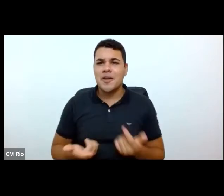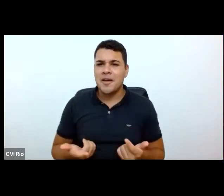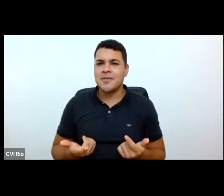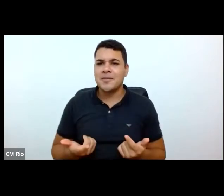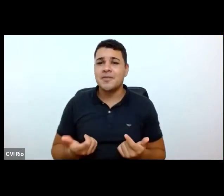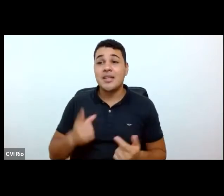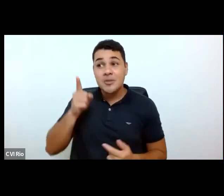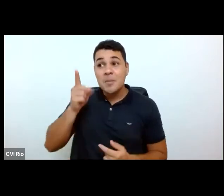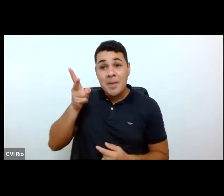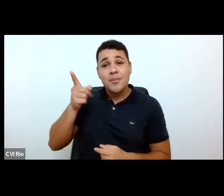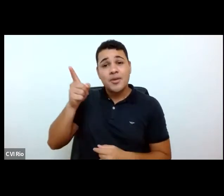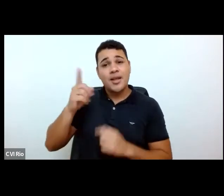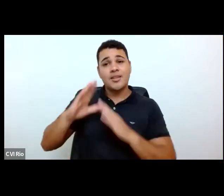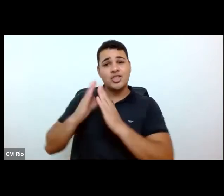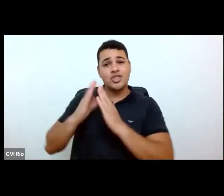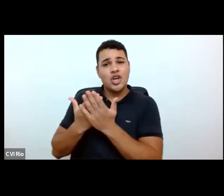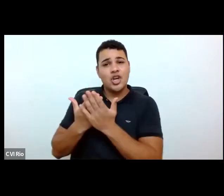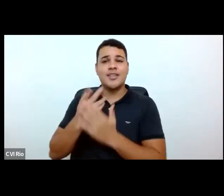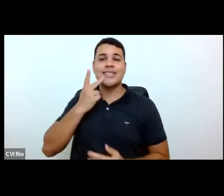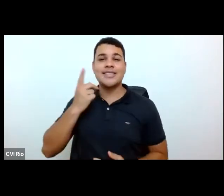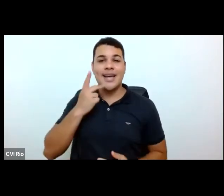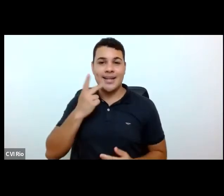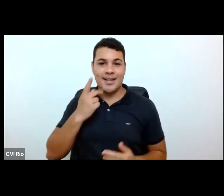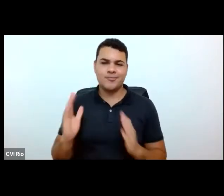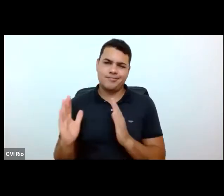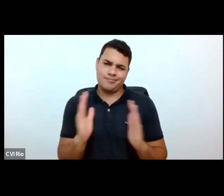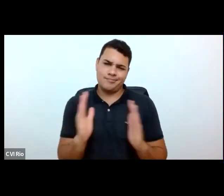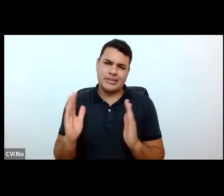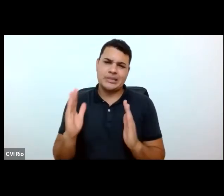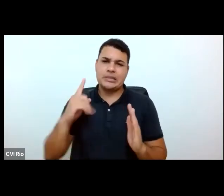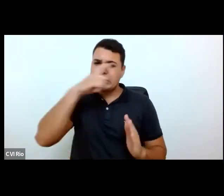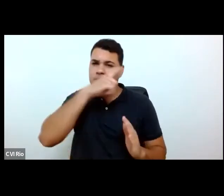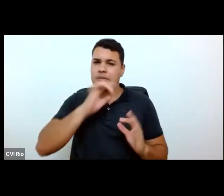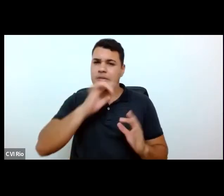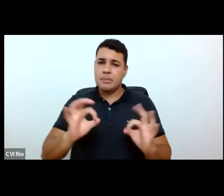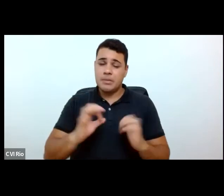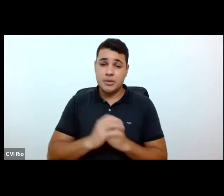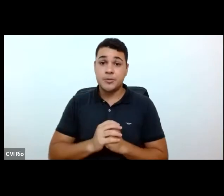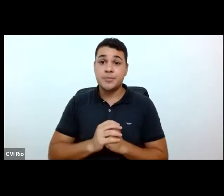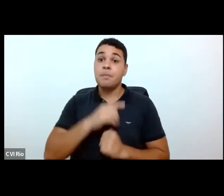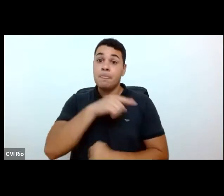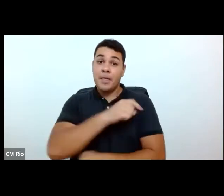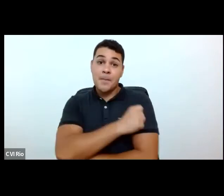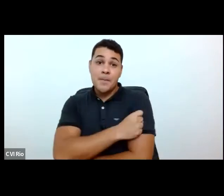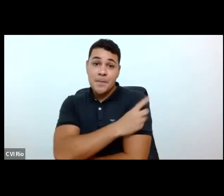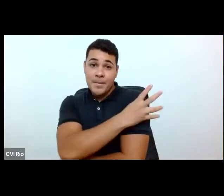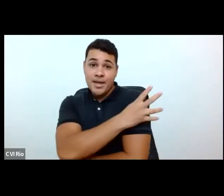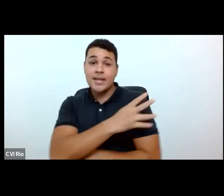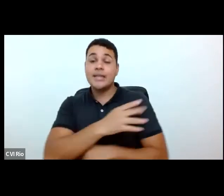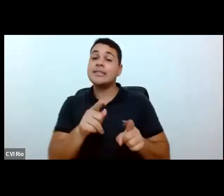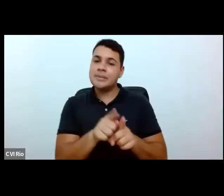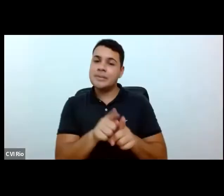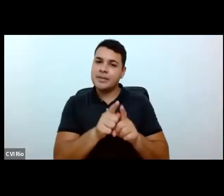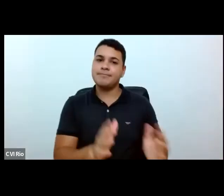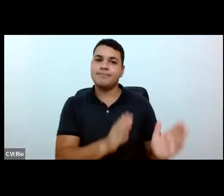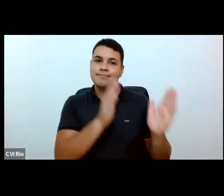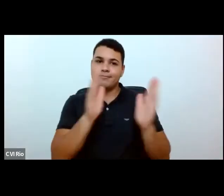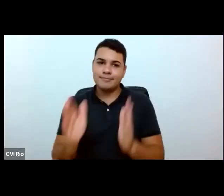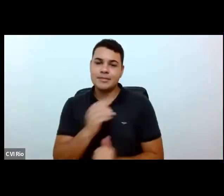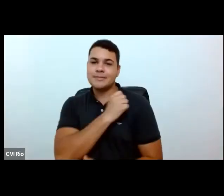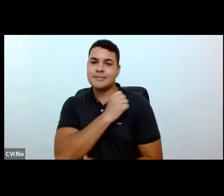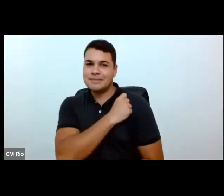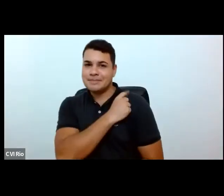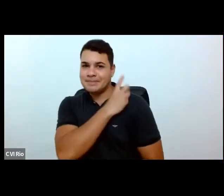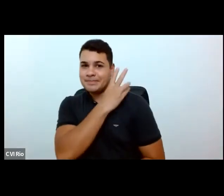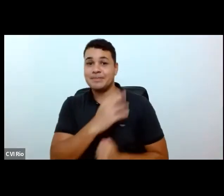foi um período assim muito babado, sabe? Tanto do ensino fundamental como do ensino médio. Logo eu comecei a me apaixonar pelo Paulo Freire. Paulo